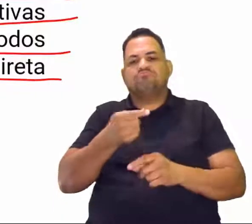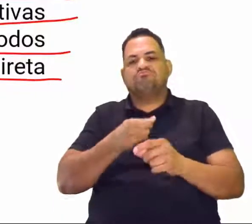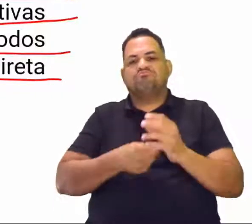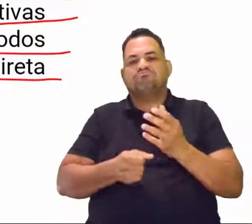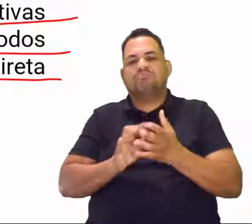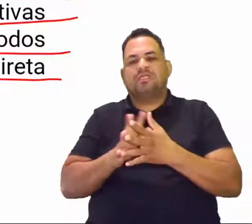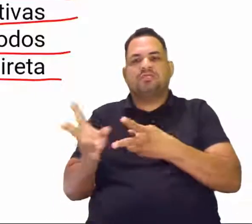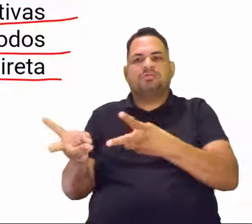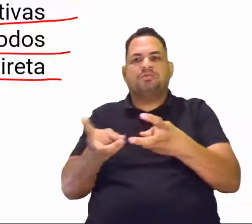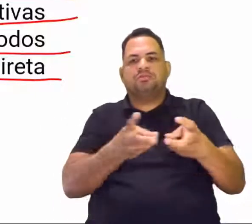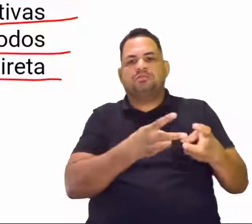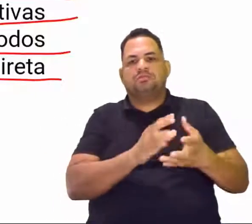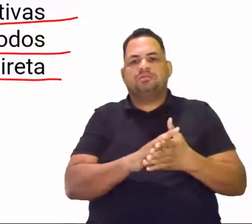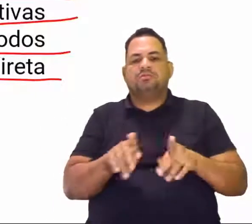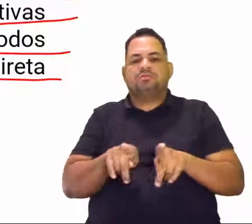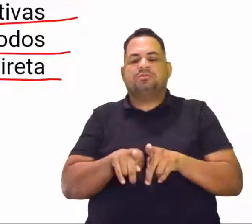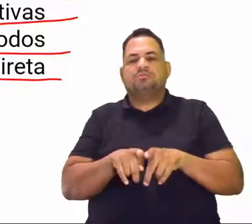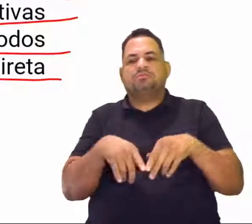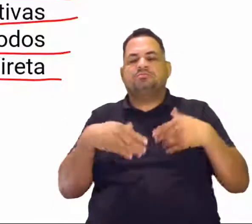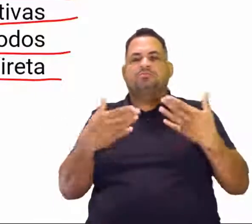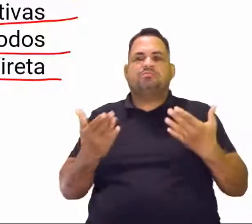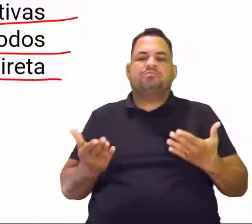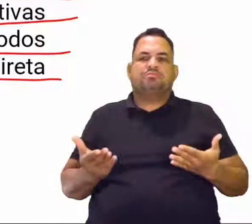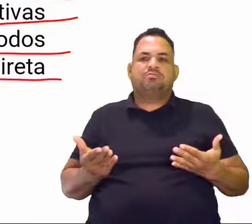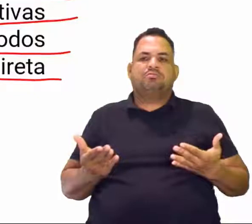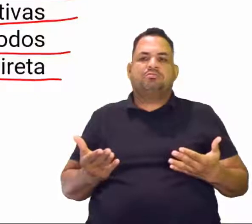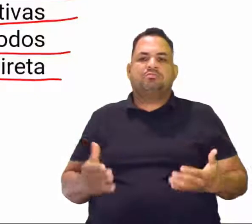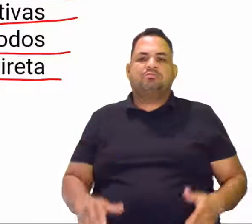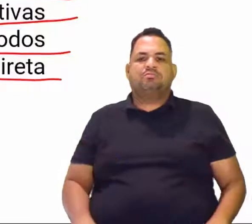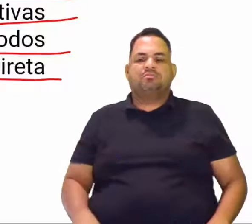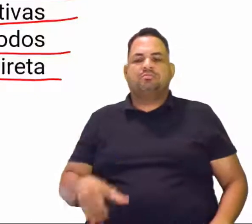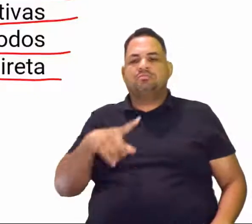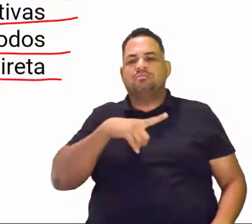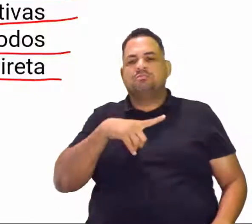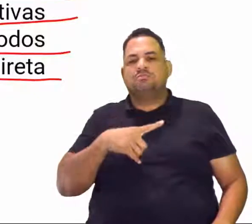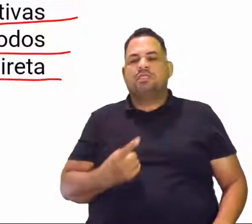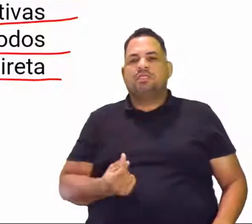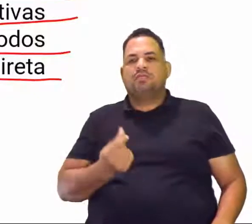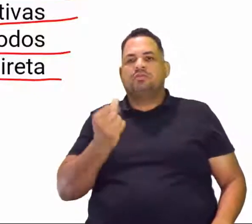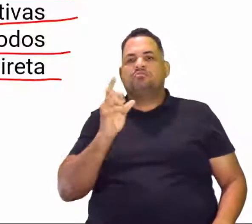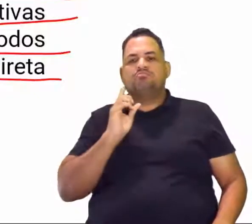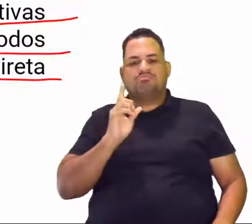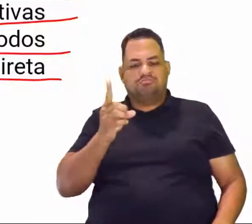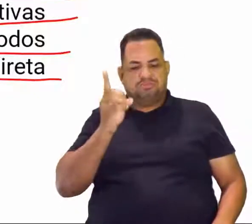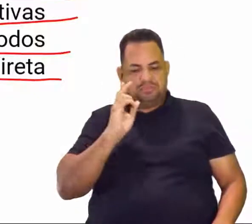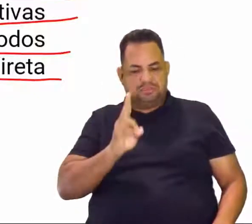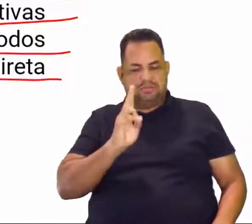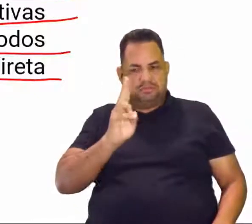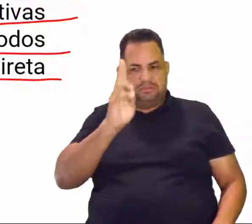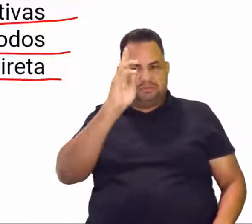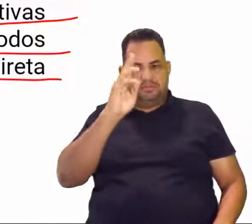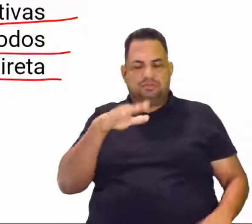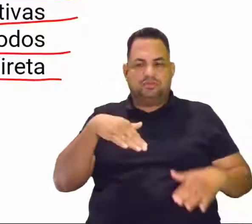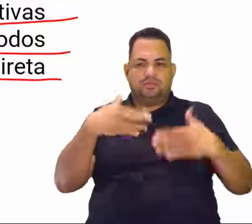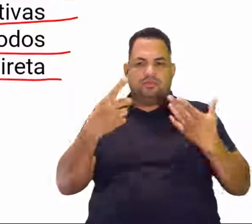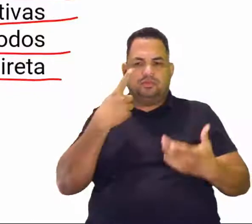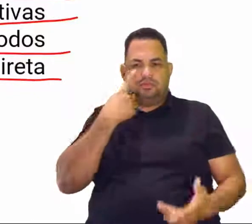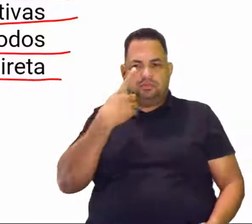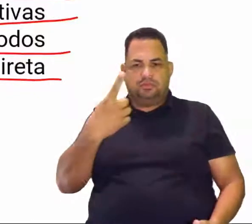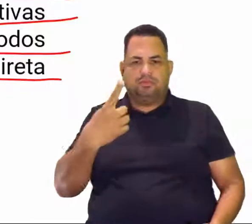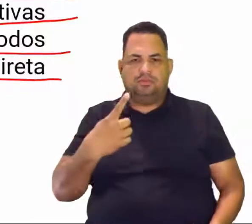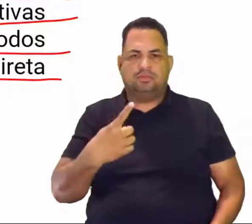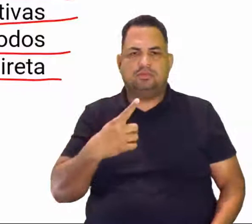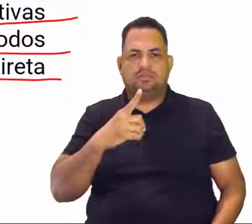aí também exploração né via obtenção de lucro cada vez mais né então como vocês